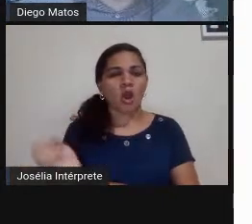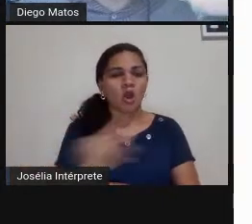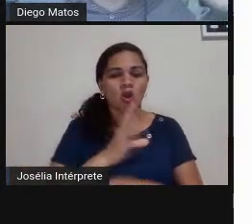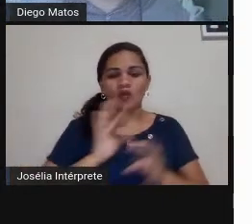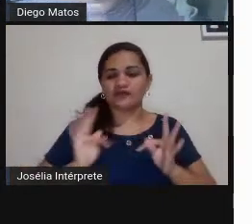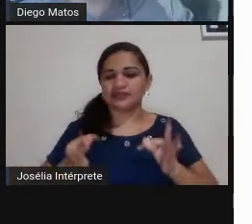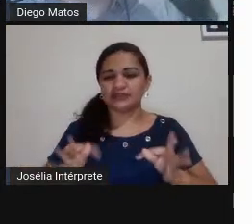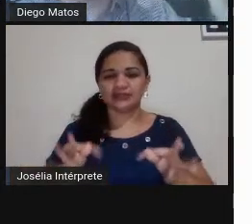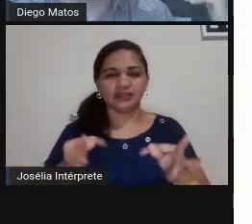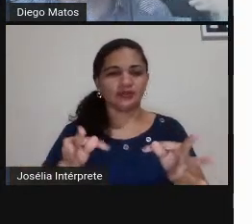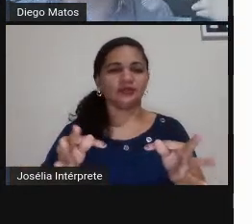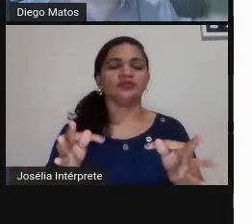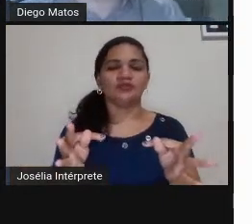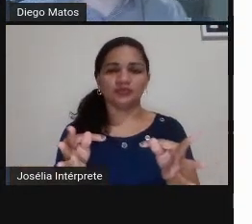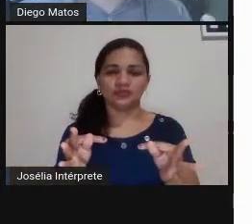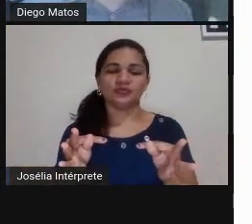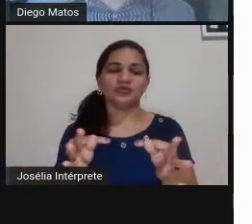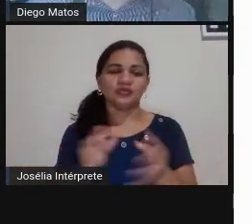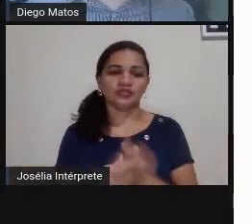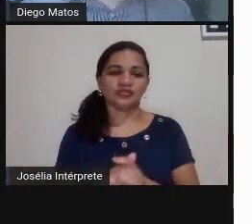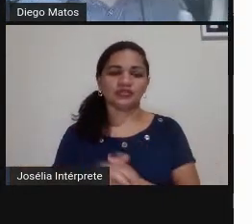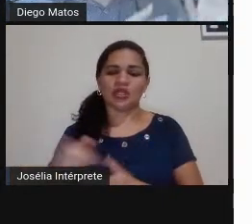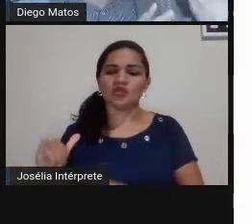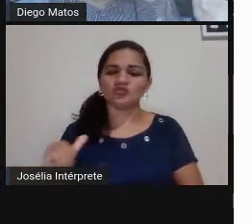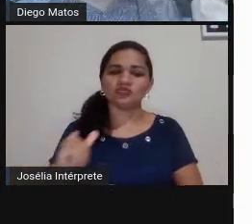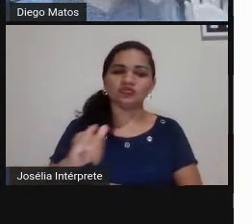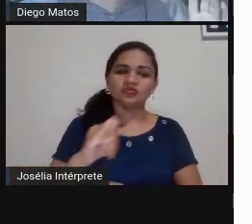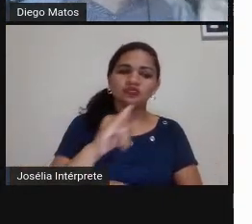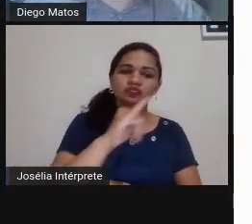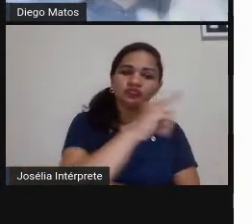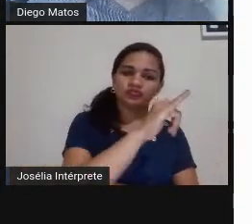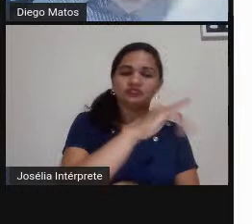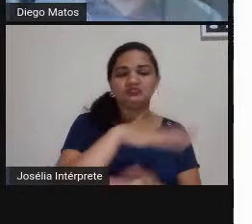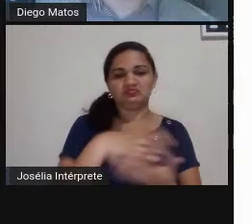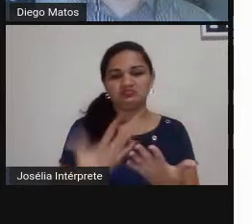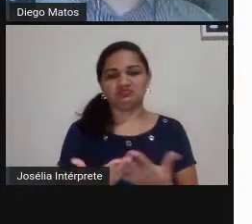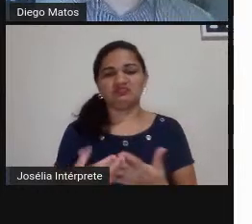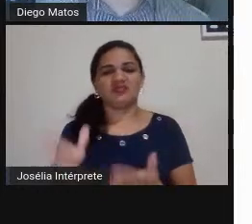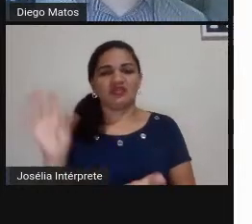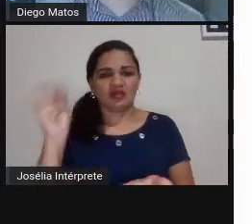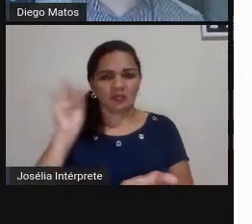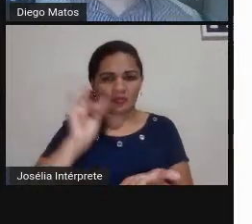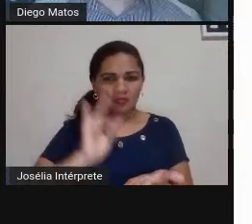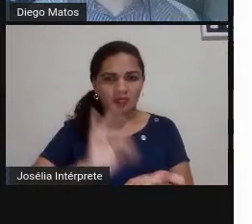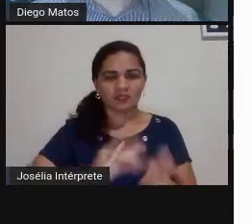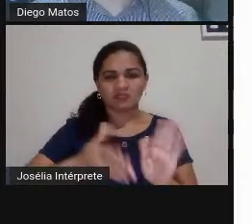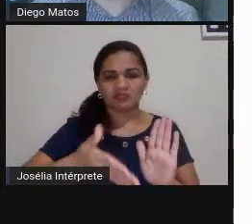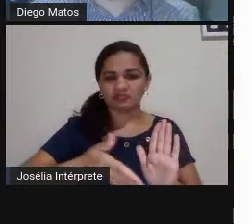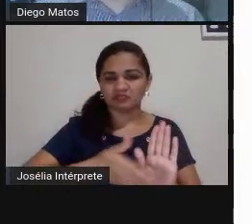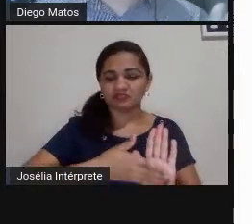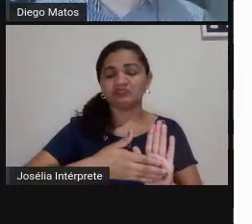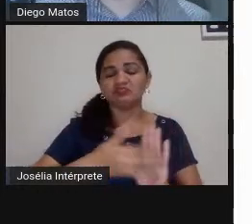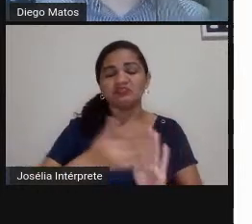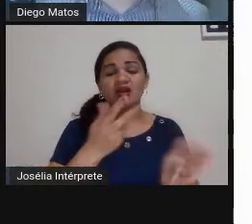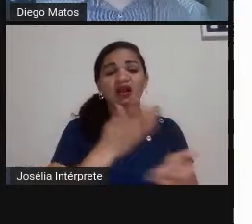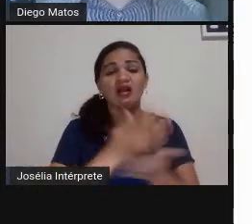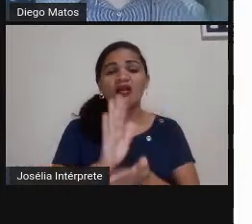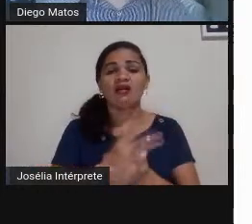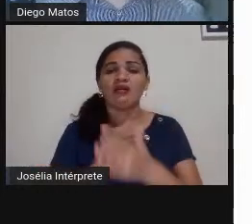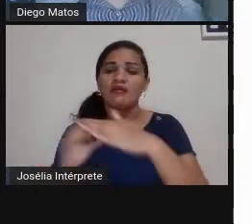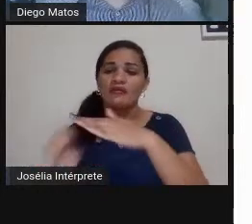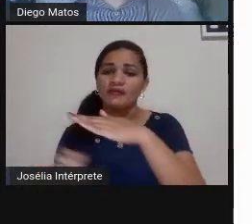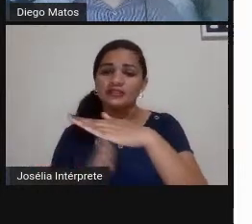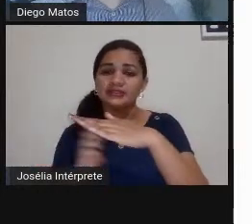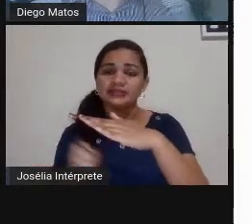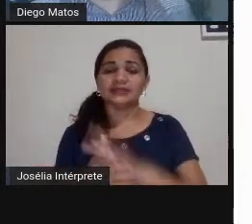táxi drone E aí para ela sua empresa brasileira de aviação agora fechar alguns contratos já algumas empresas aí e agora tá esquecendo também